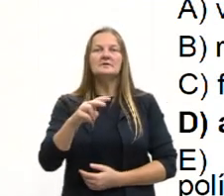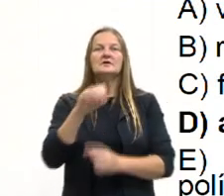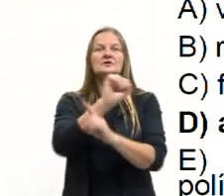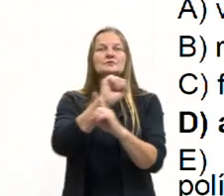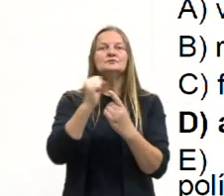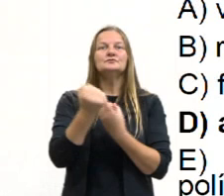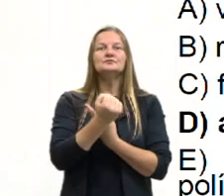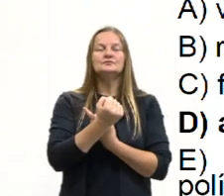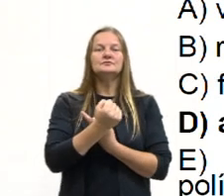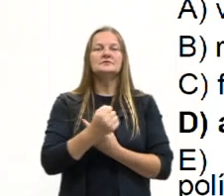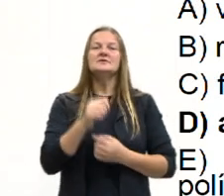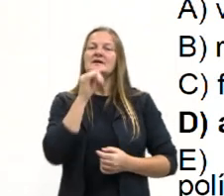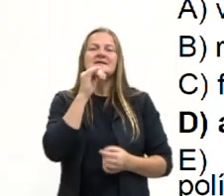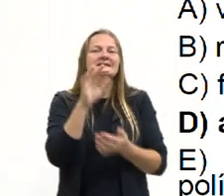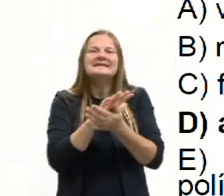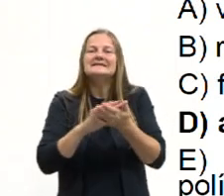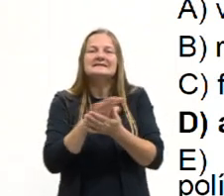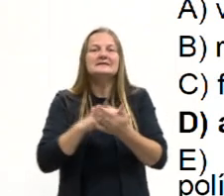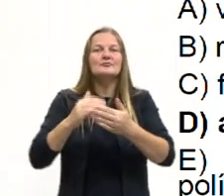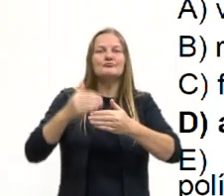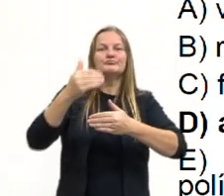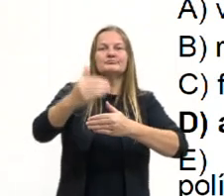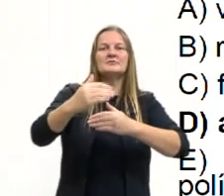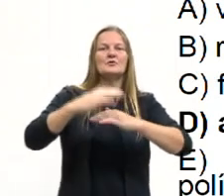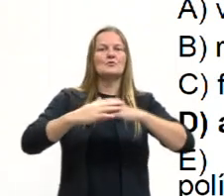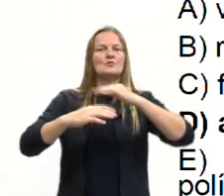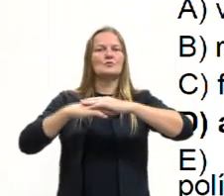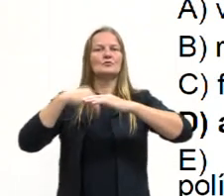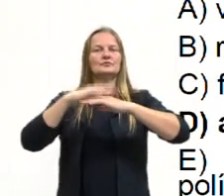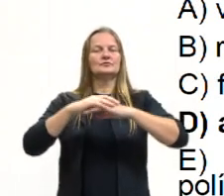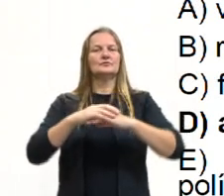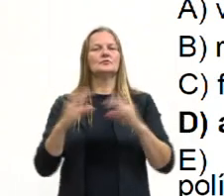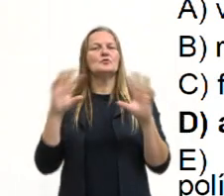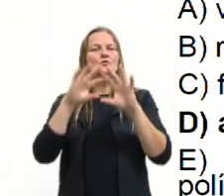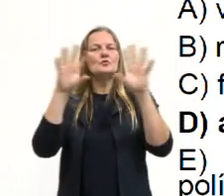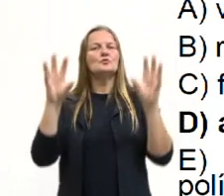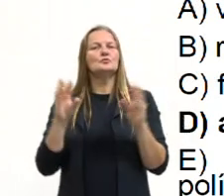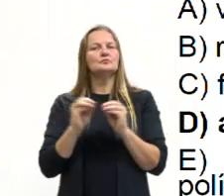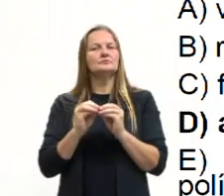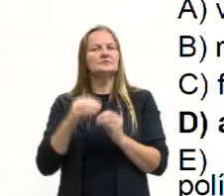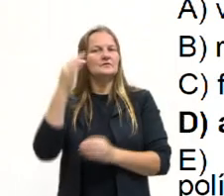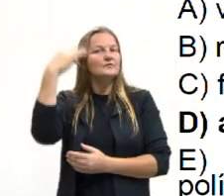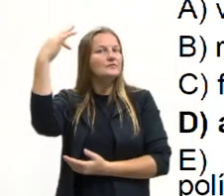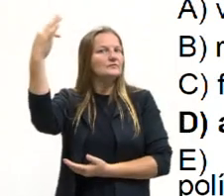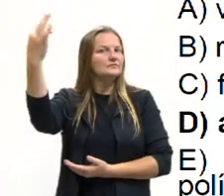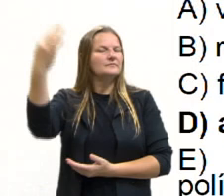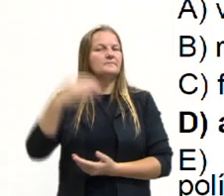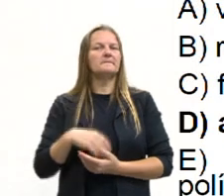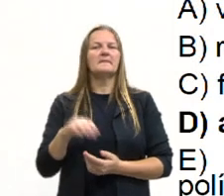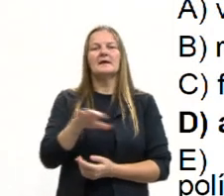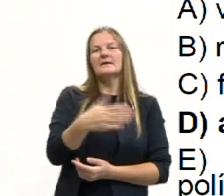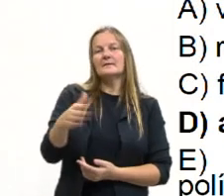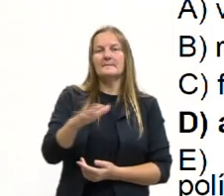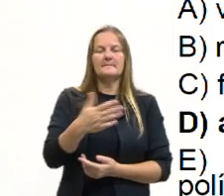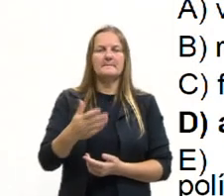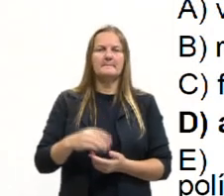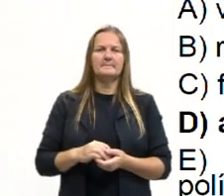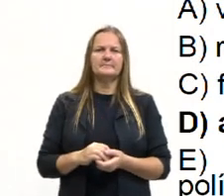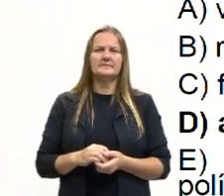sociologia ainda não ultrapassou a era das construções e das ciências filosóficas e vez de assumir